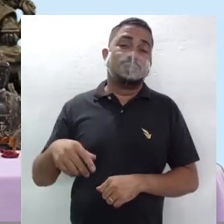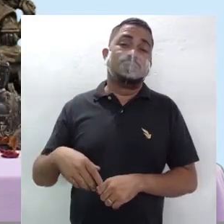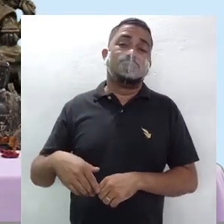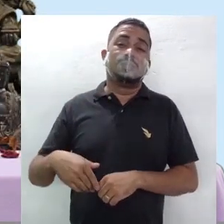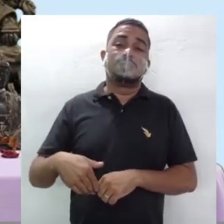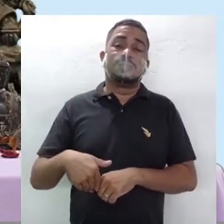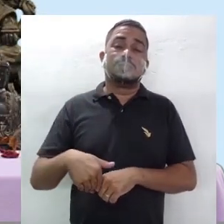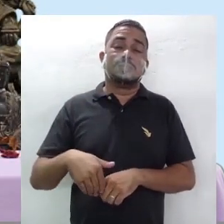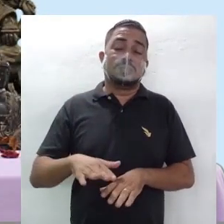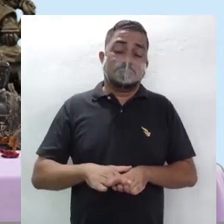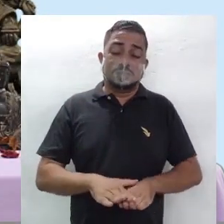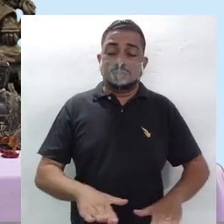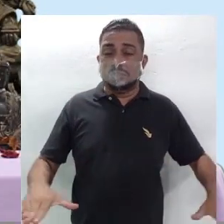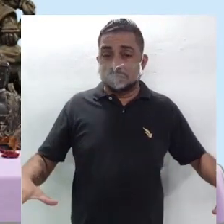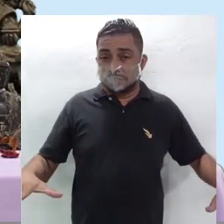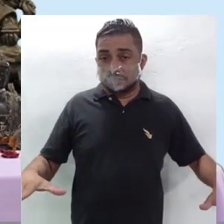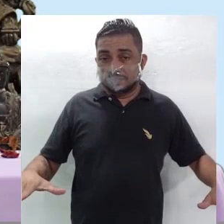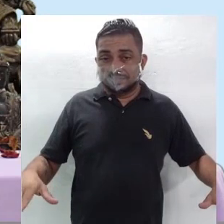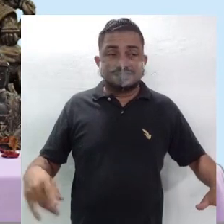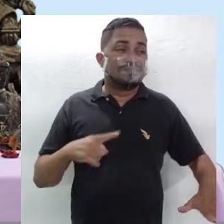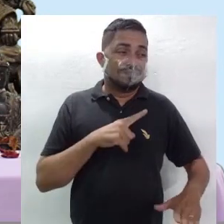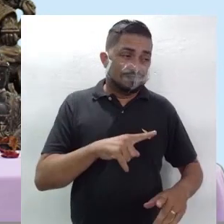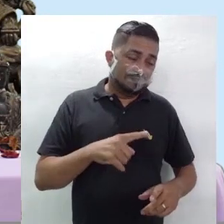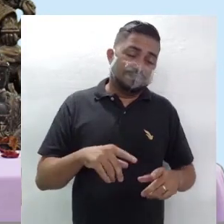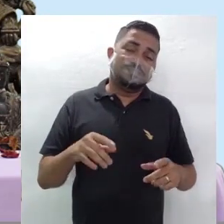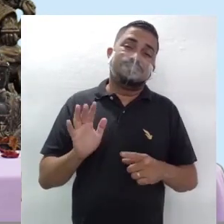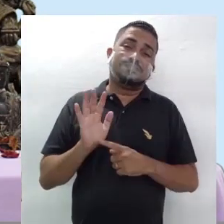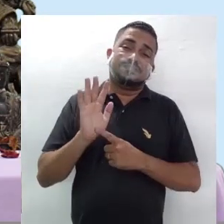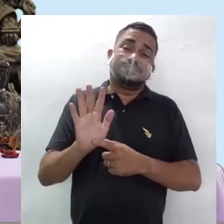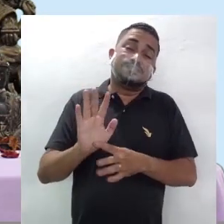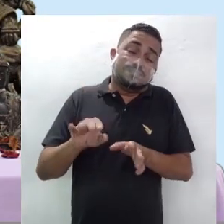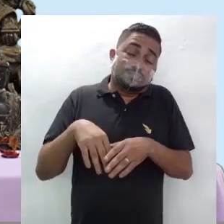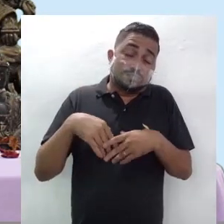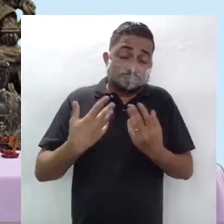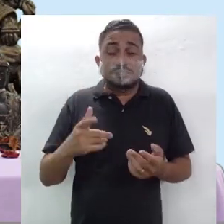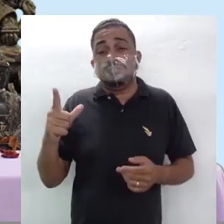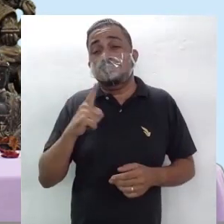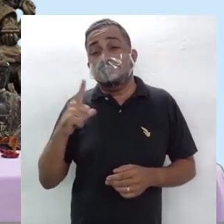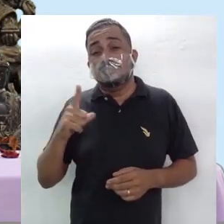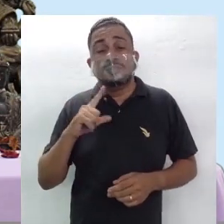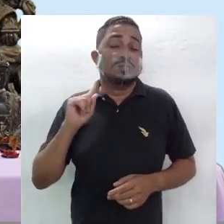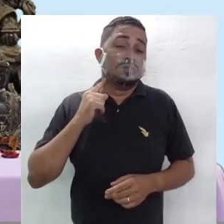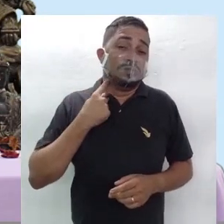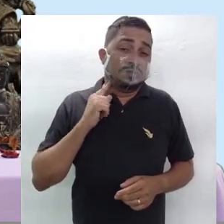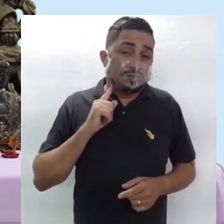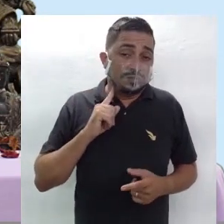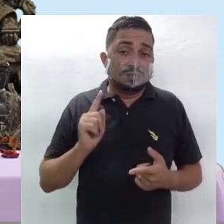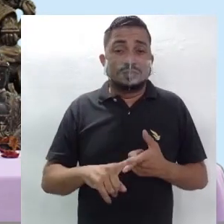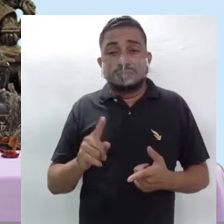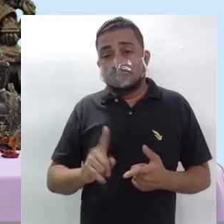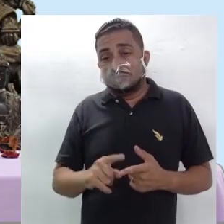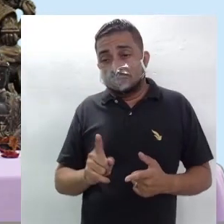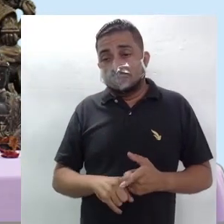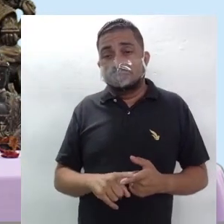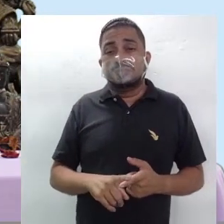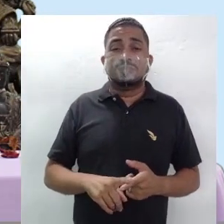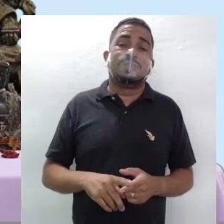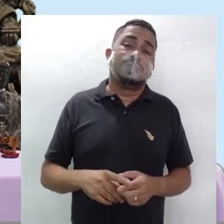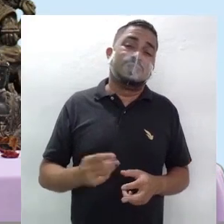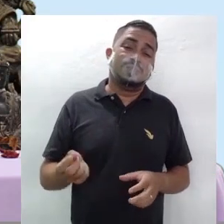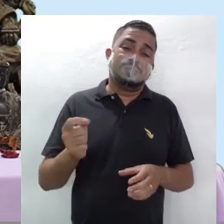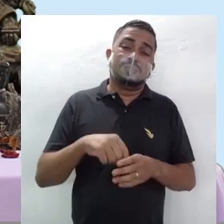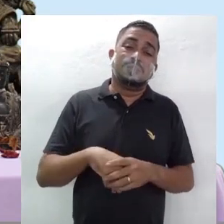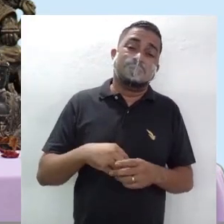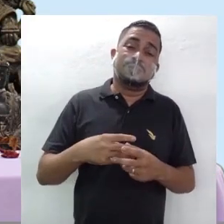no chão, né? Essa imagem ela mostra isso daí. Então, existe uma poluição e o depósito